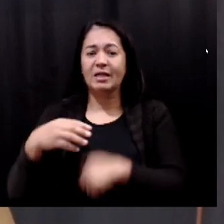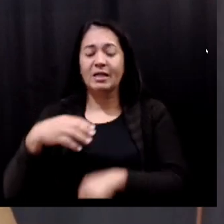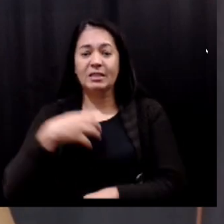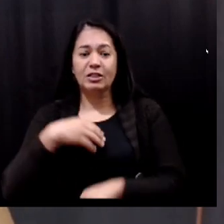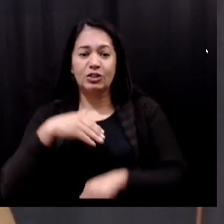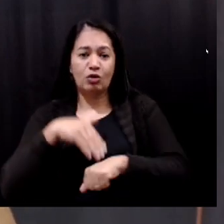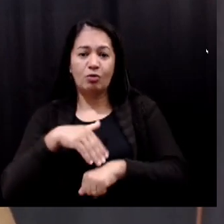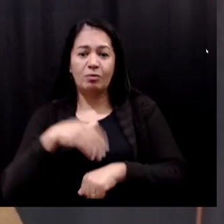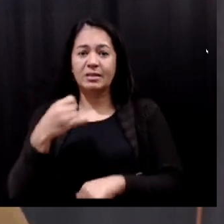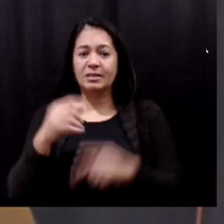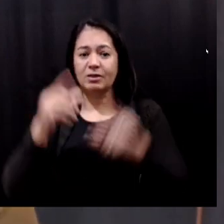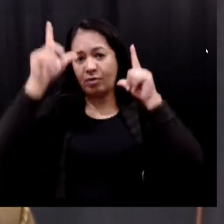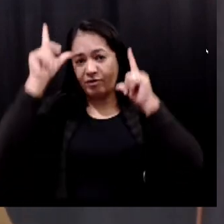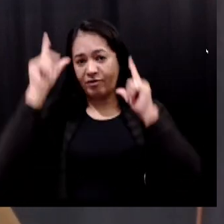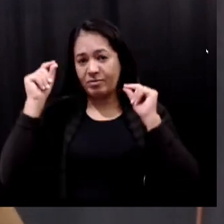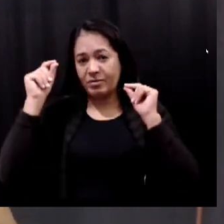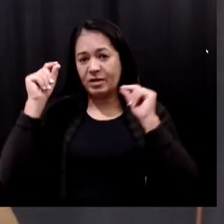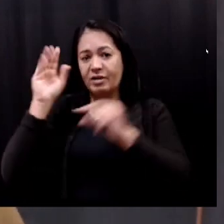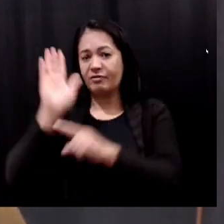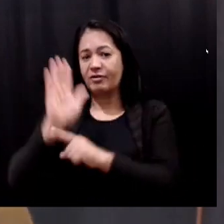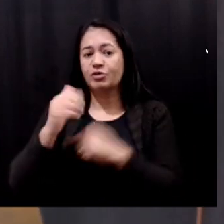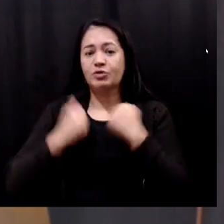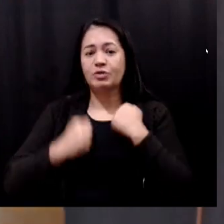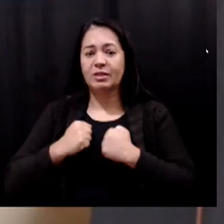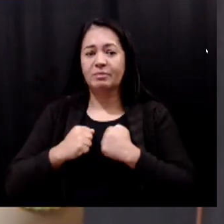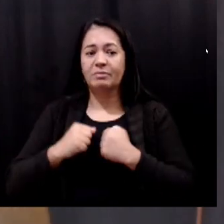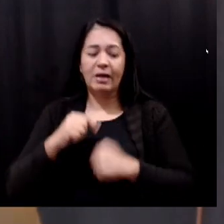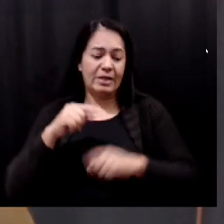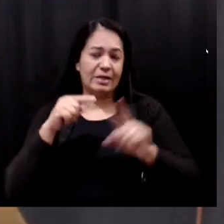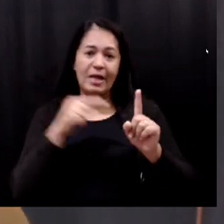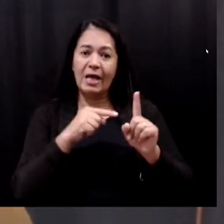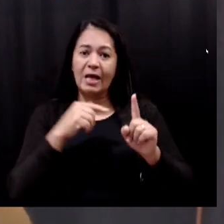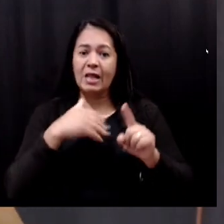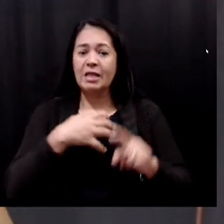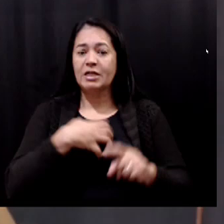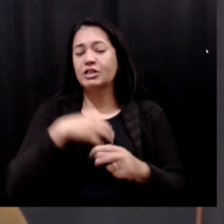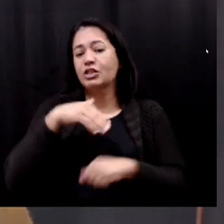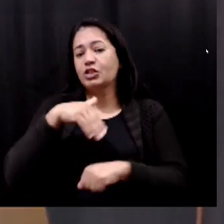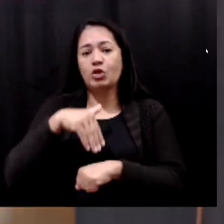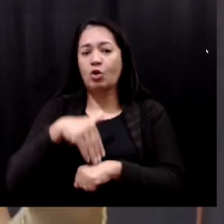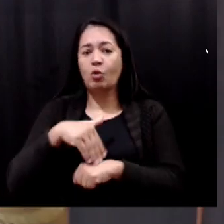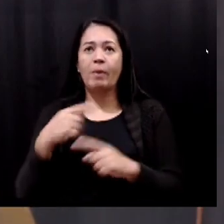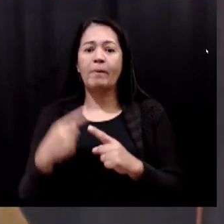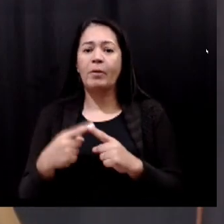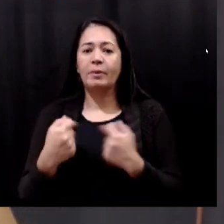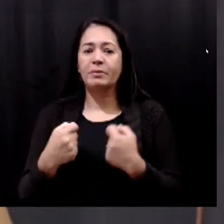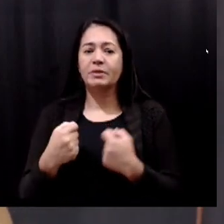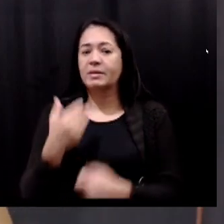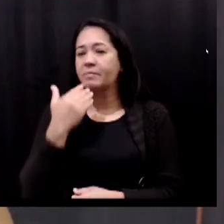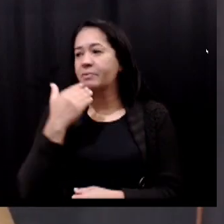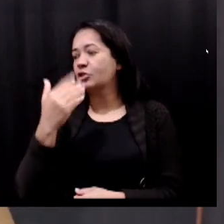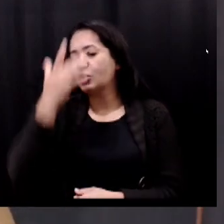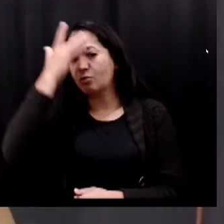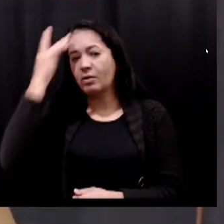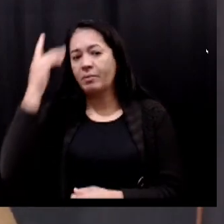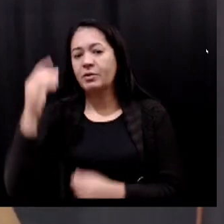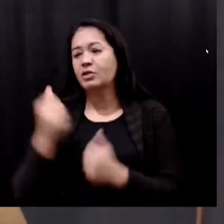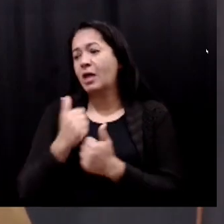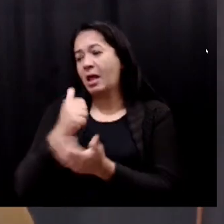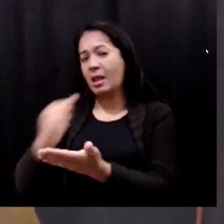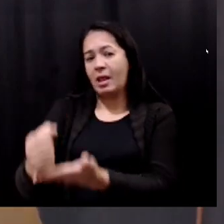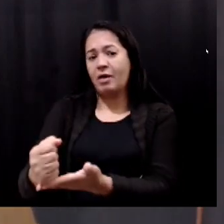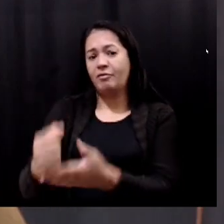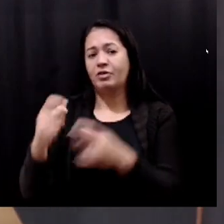vai ajudar a dar banho. Ela se sente culpada se um dia ela precisa pedir para que alguém leve no médico porque ela tem uma outra